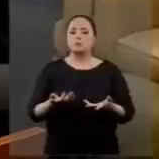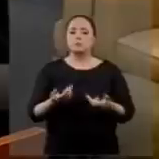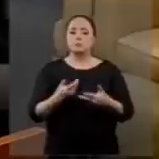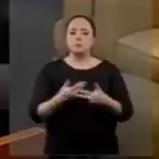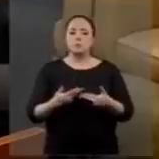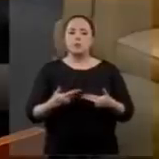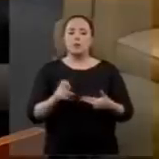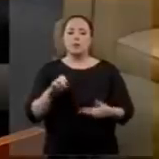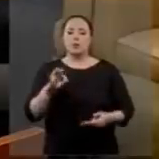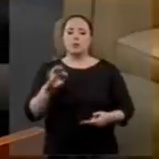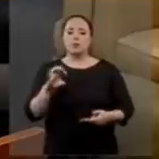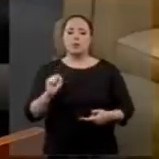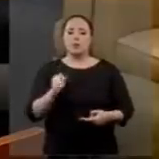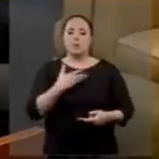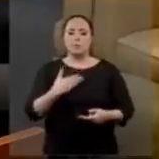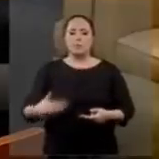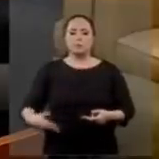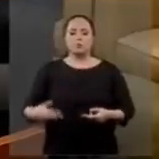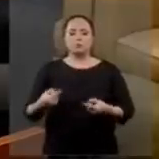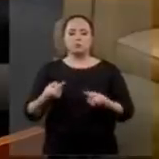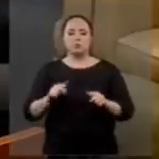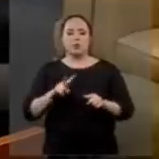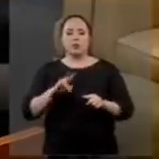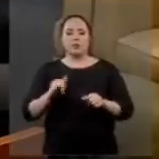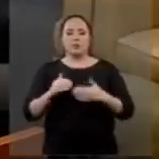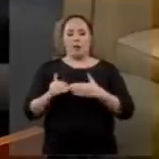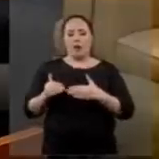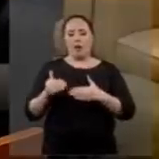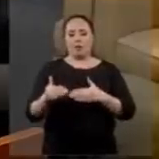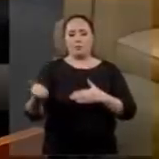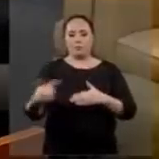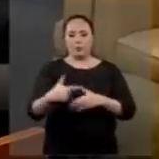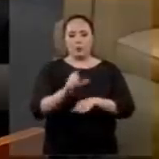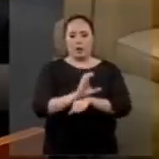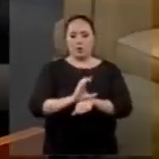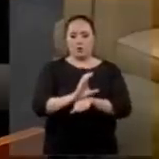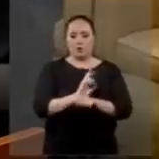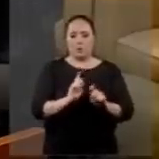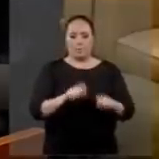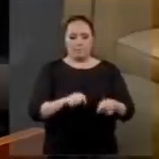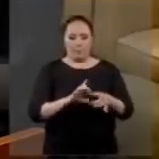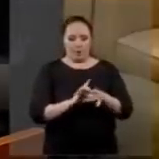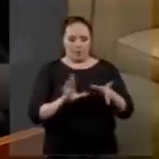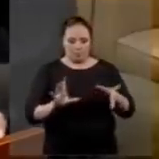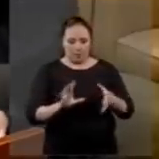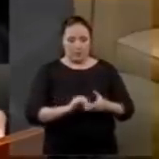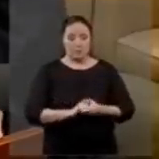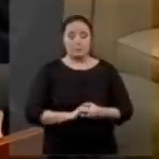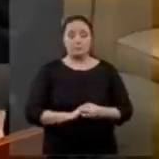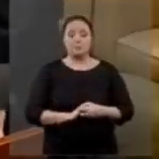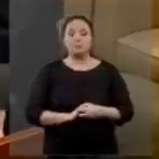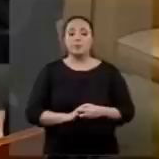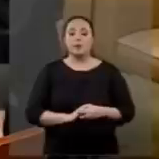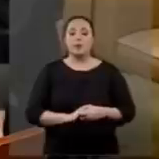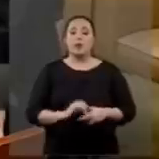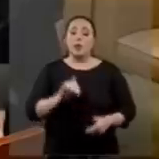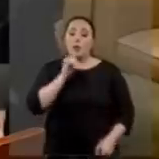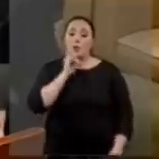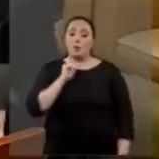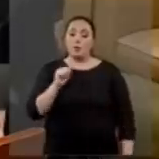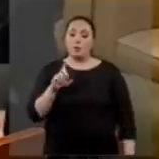condutas dos entes públicos que vão além do que a Constituição lhes permite. Esse foi o caso, por exemplo, da ADI